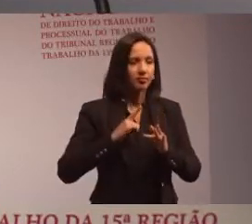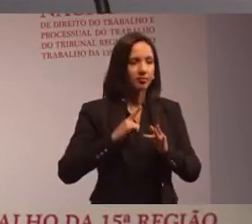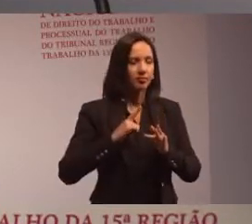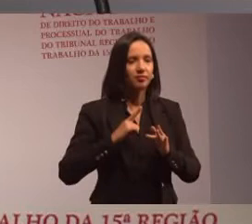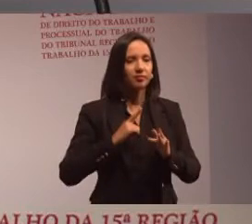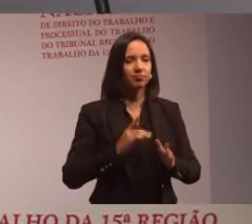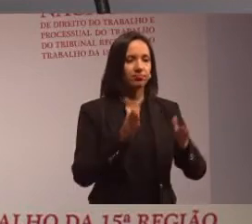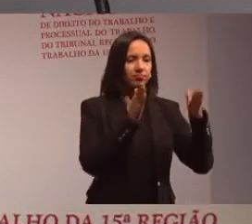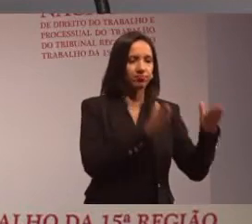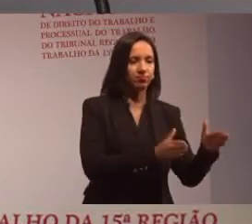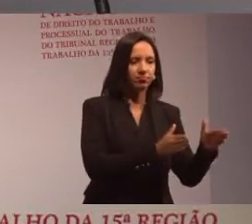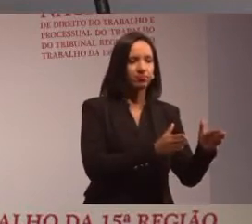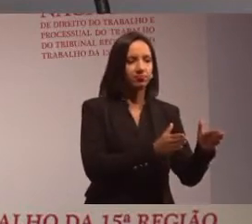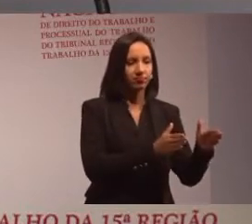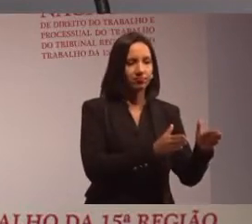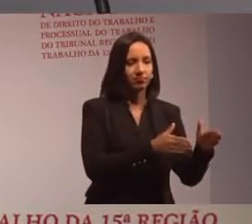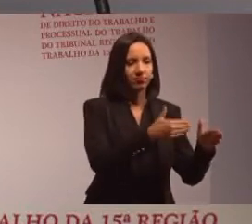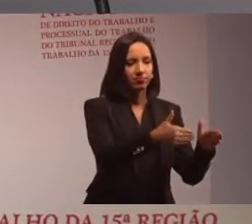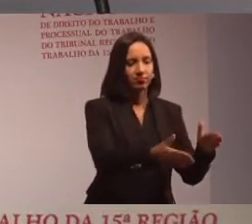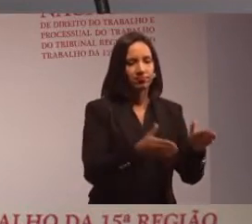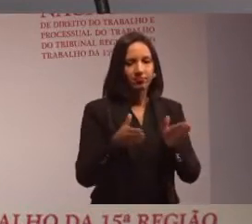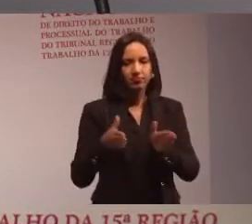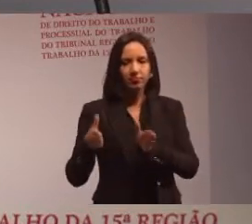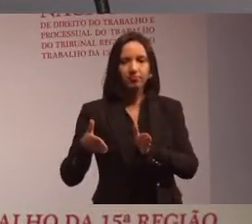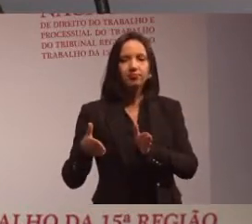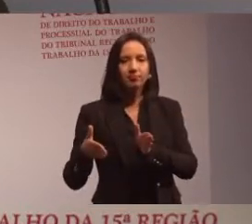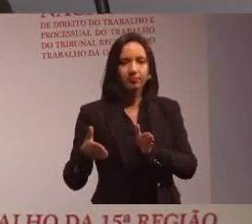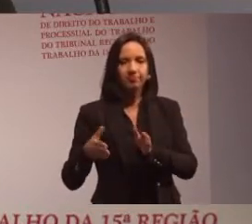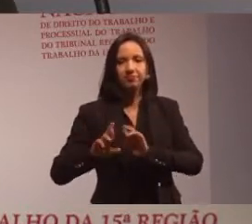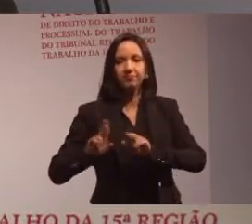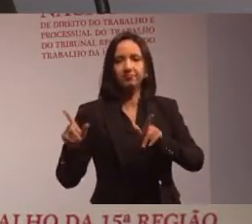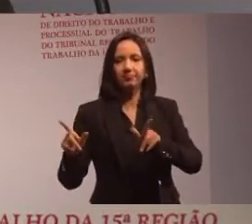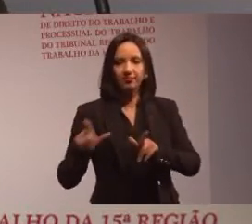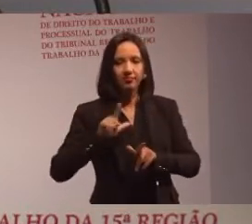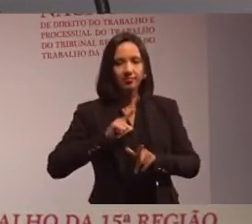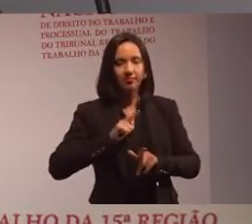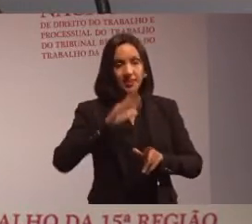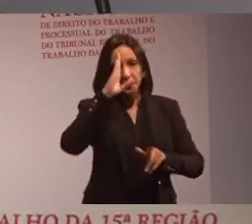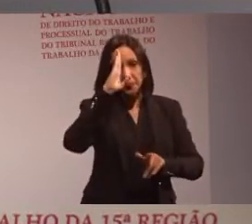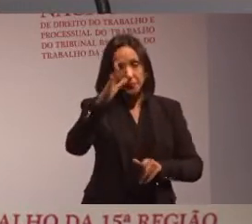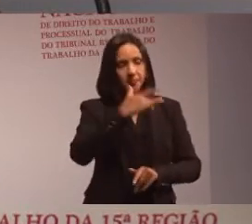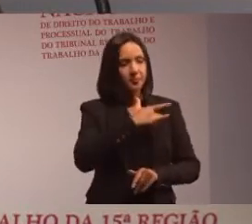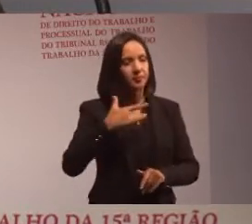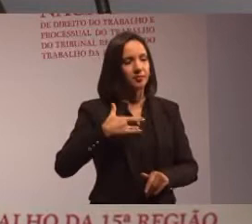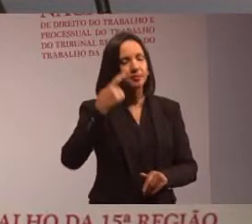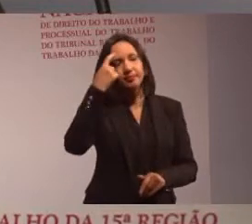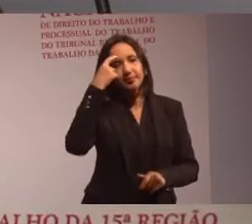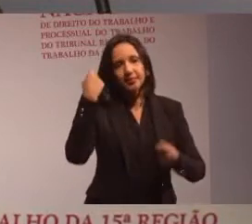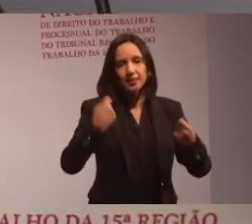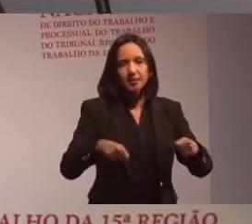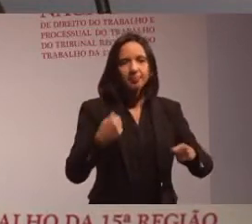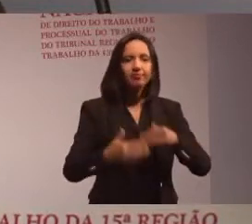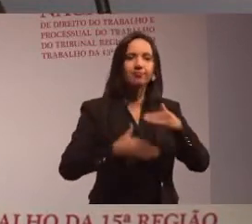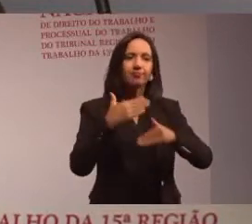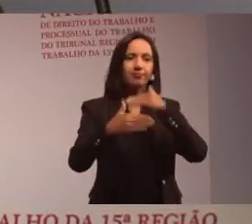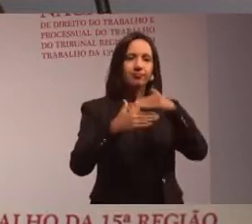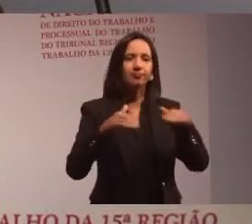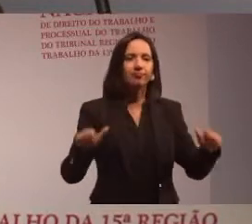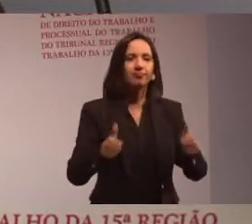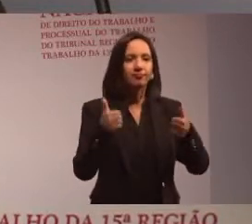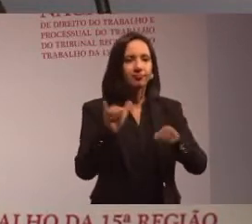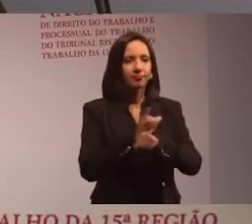existem contras, e na área de saúde em geral, em especial na área de saúde mental, nós vamos precisar desenvolver